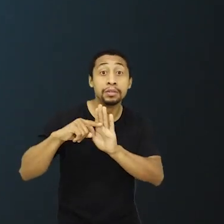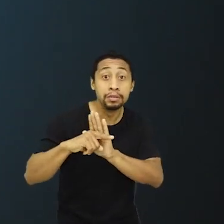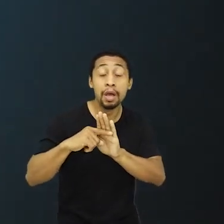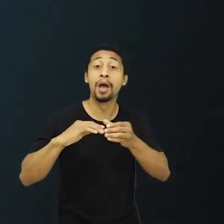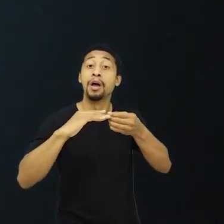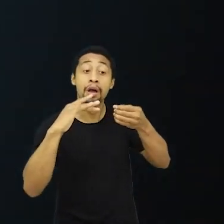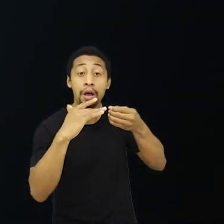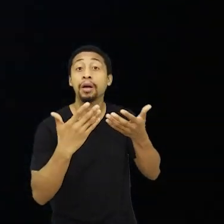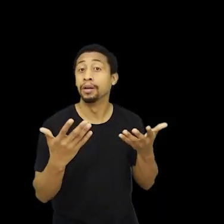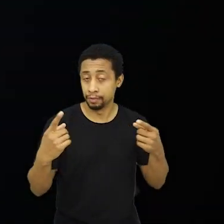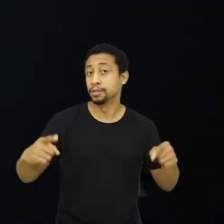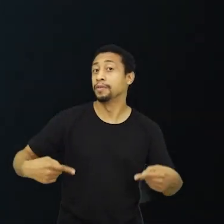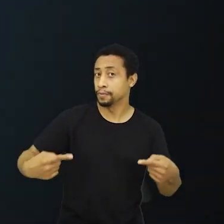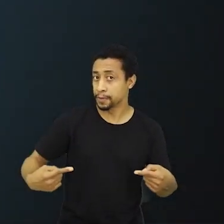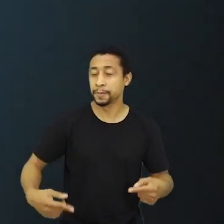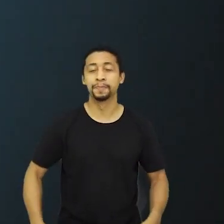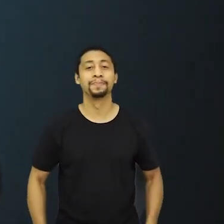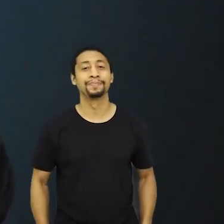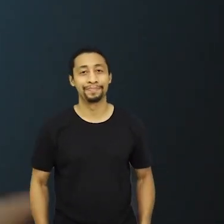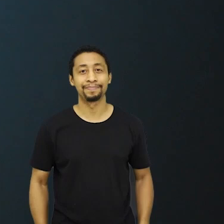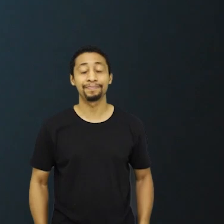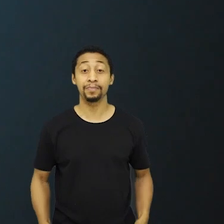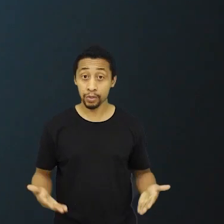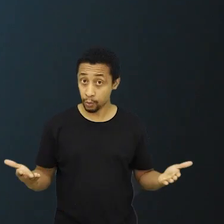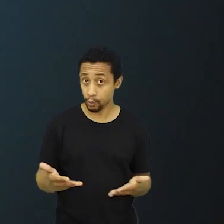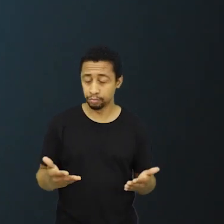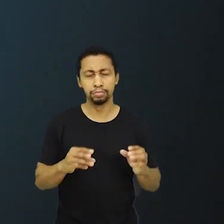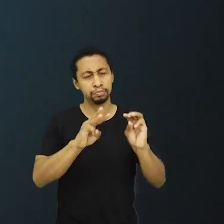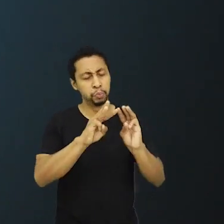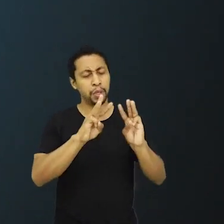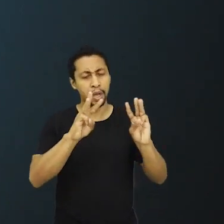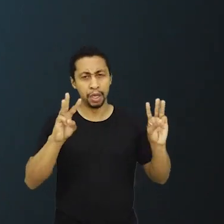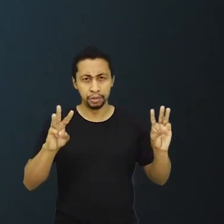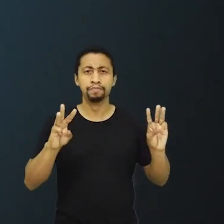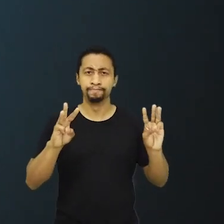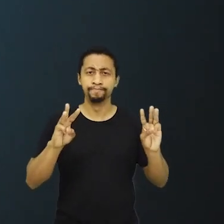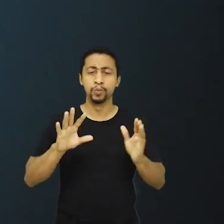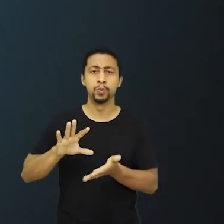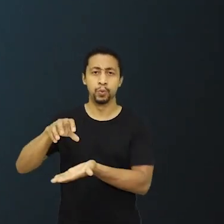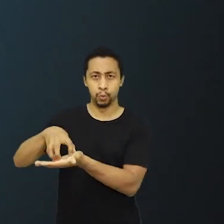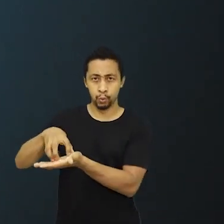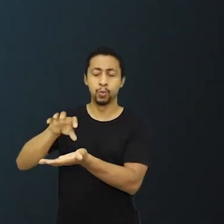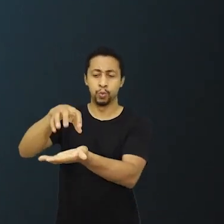desafio atual. Hoje em dia, cada site, né, do Instituto tem diferentes